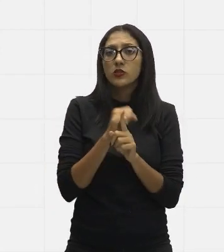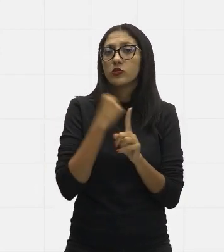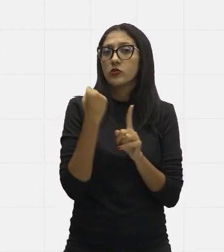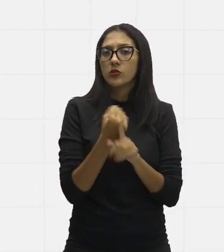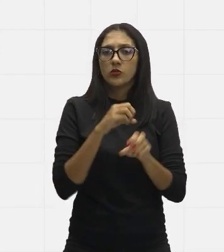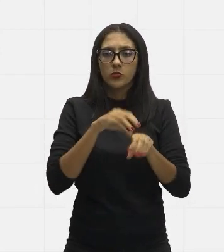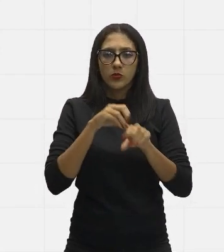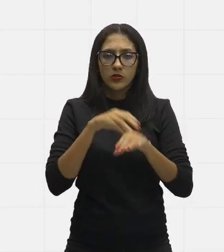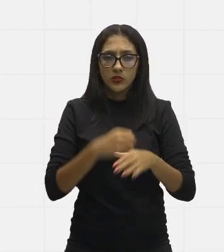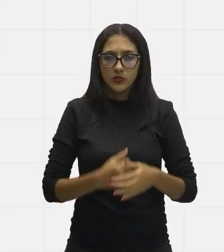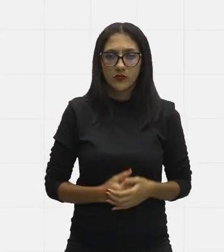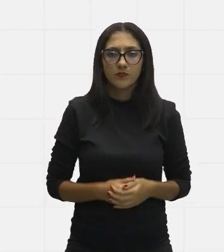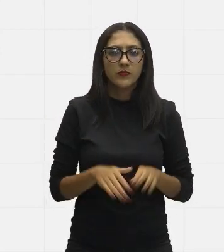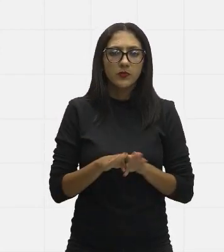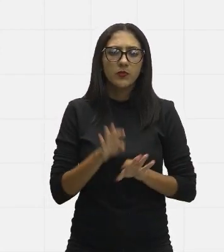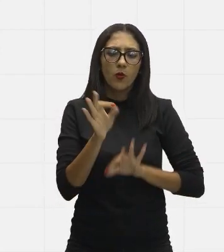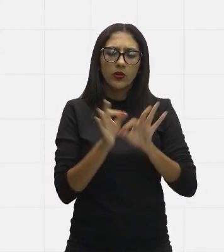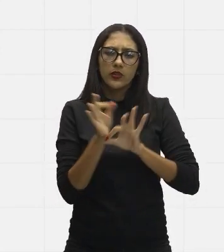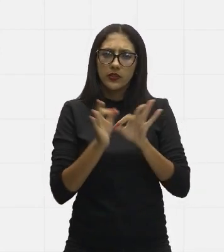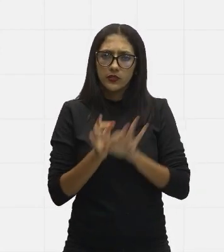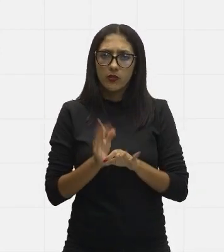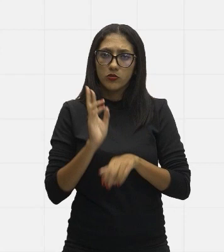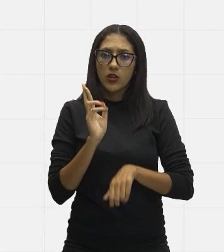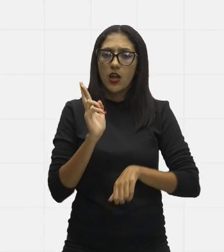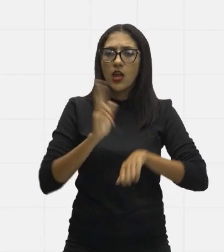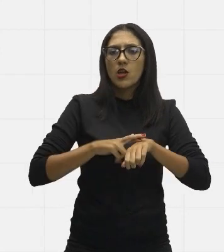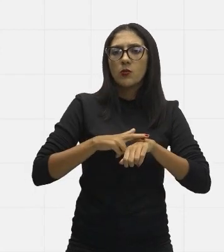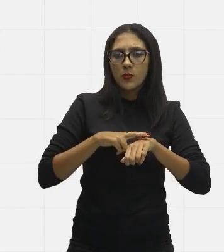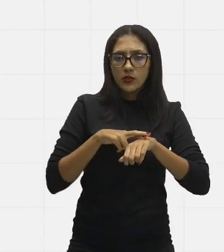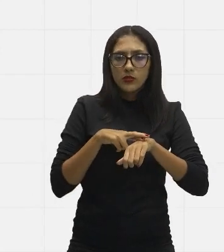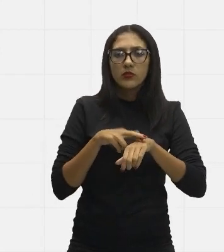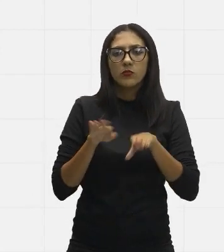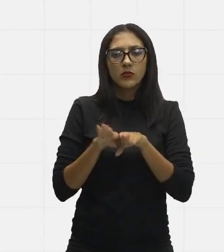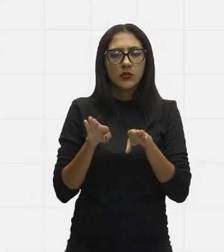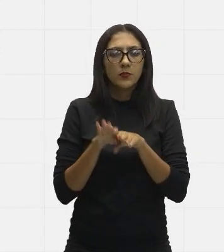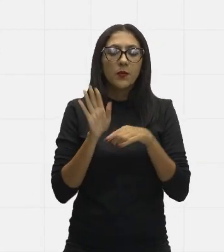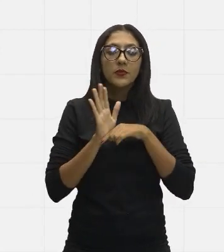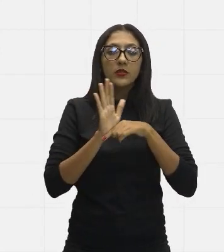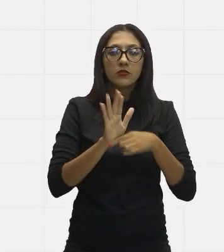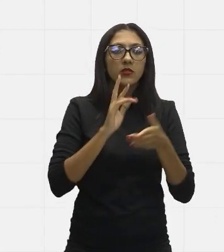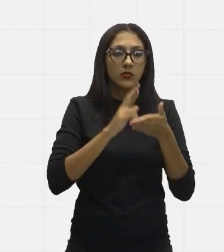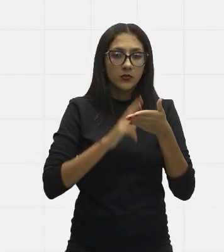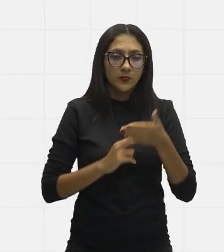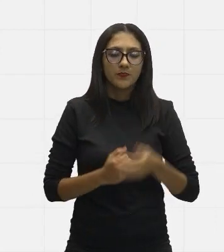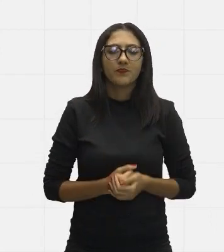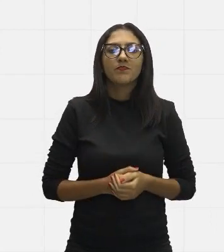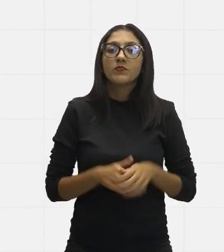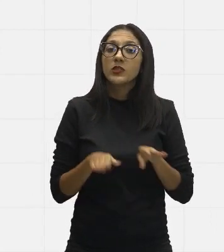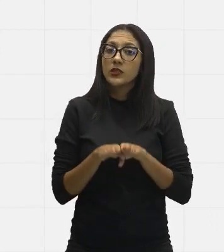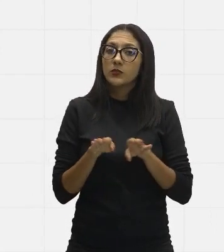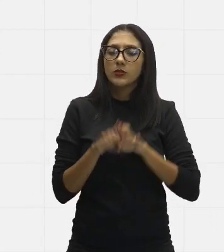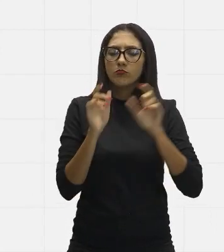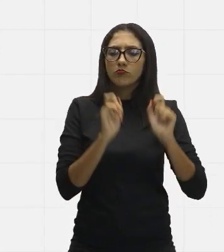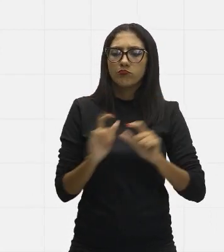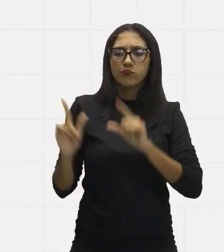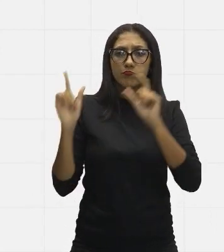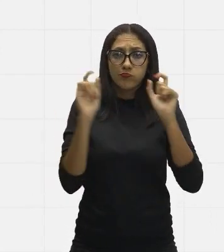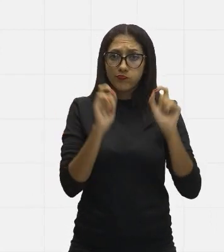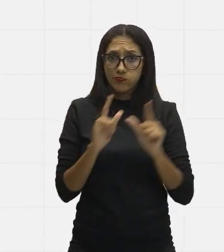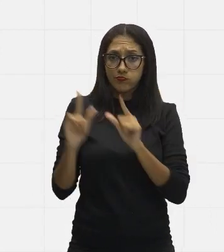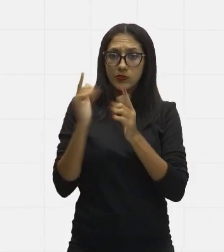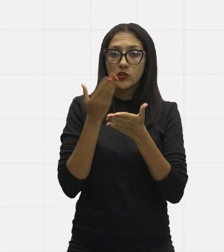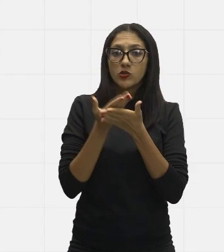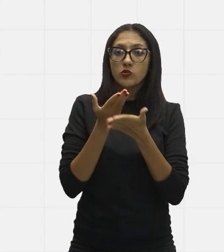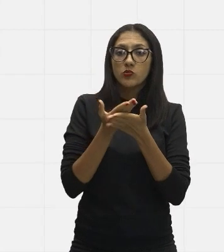de recuperação paralela e o gabarito, e as cartelas de aula normal, aula síncrona e